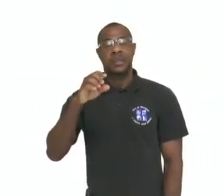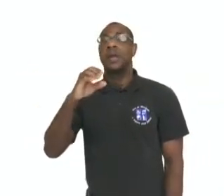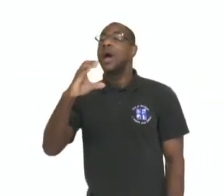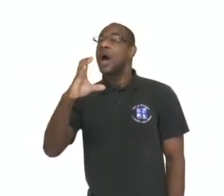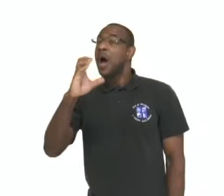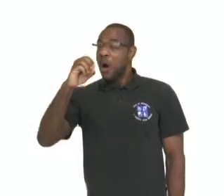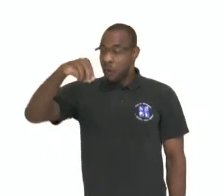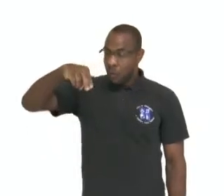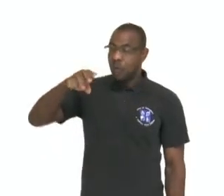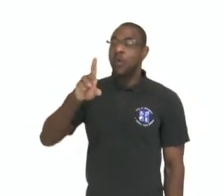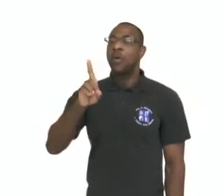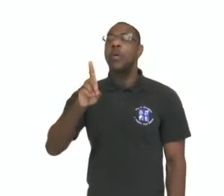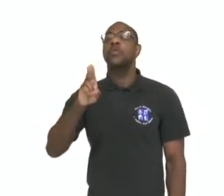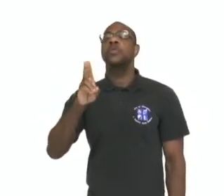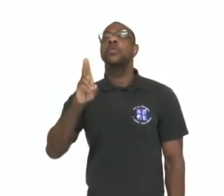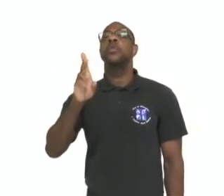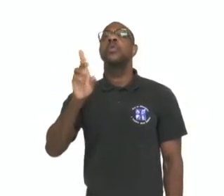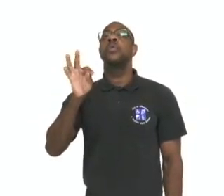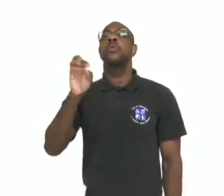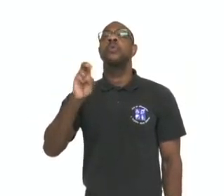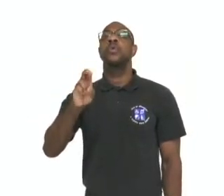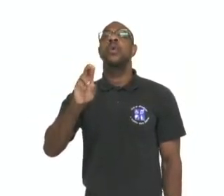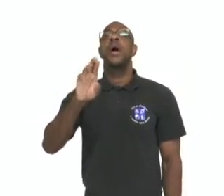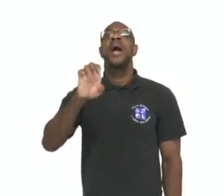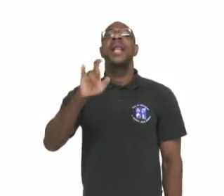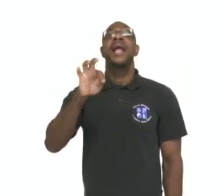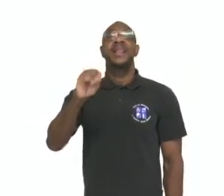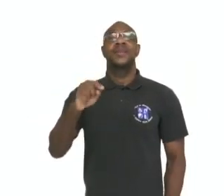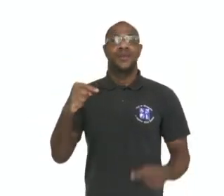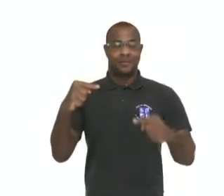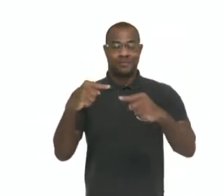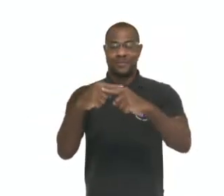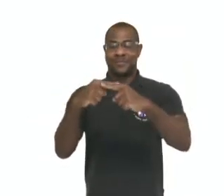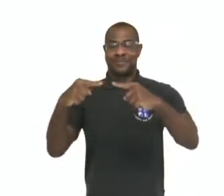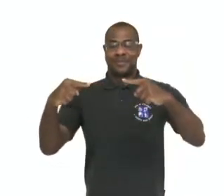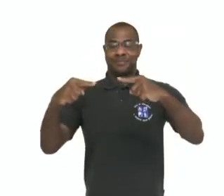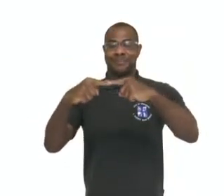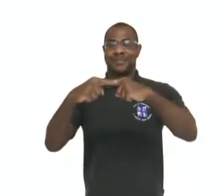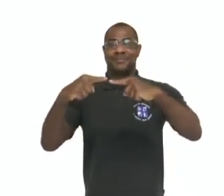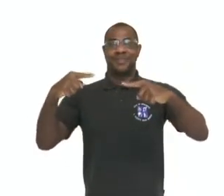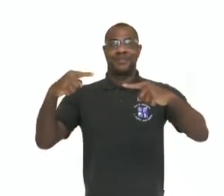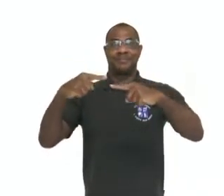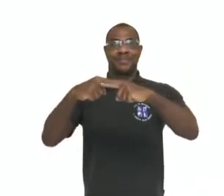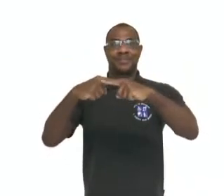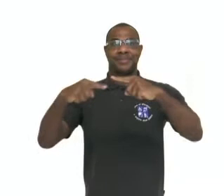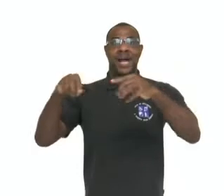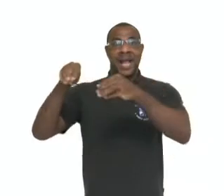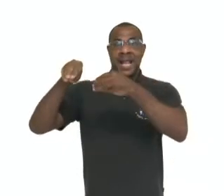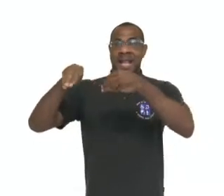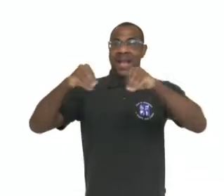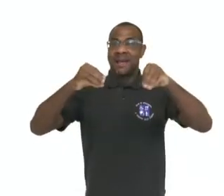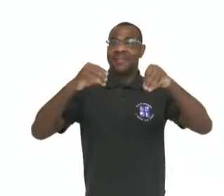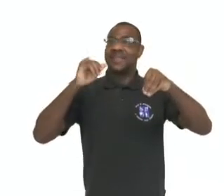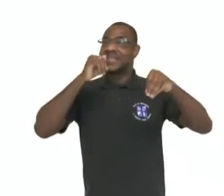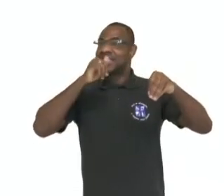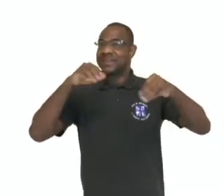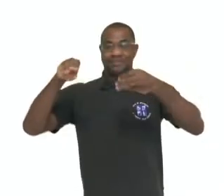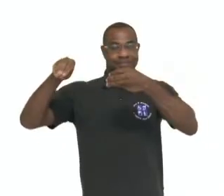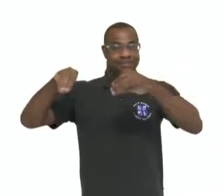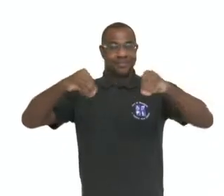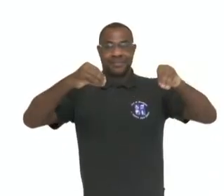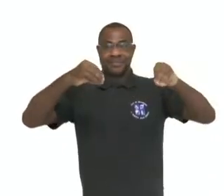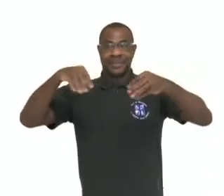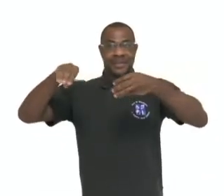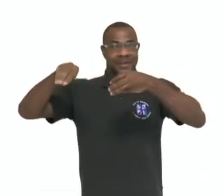o deslocamento das cargas elétricas no interior, né, de cada uma ali com grande facilidade. E esses